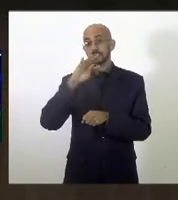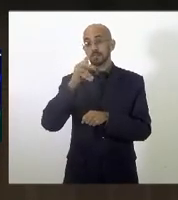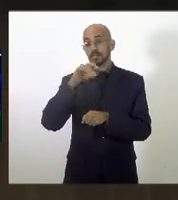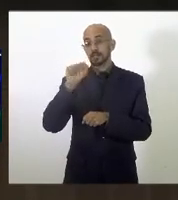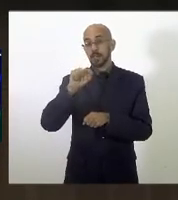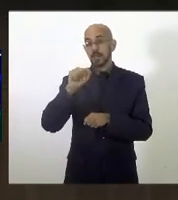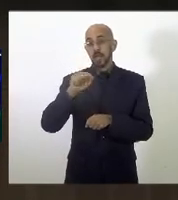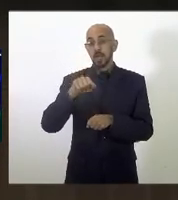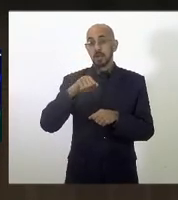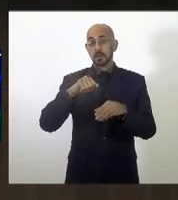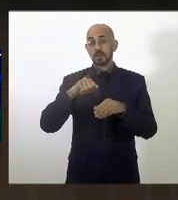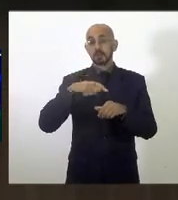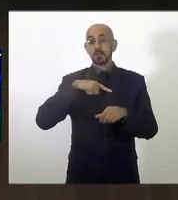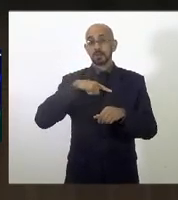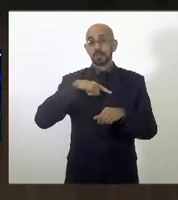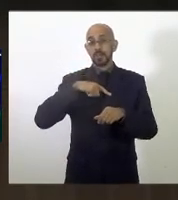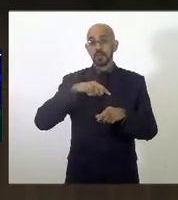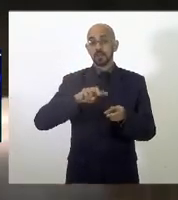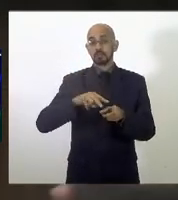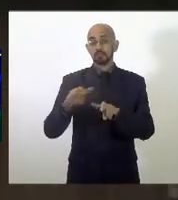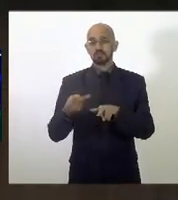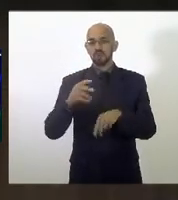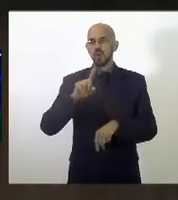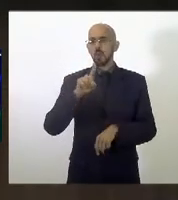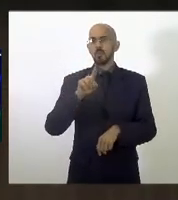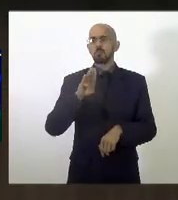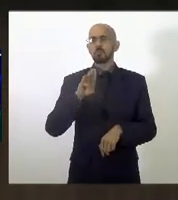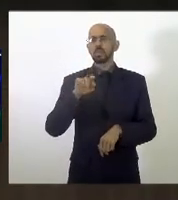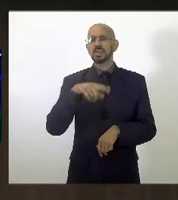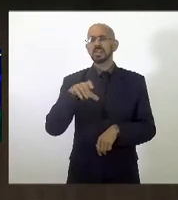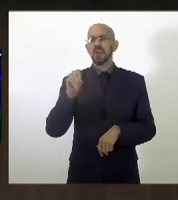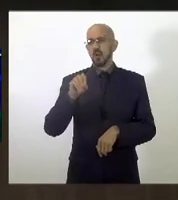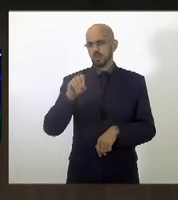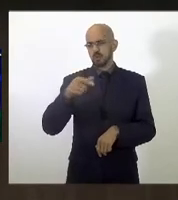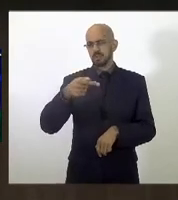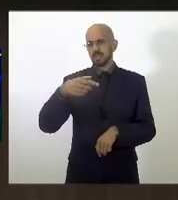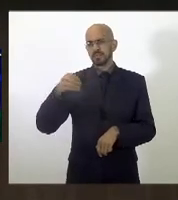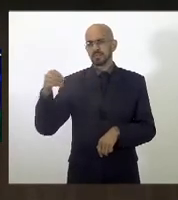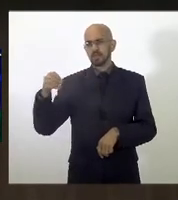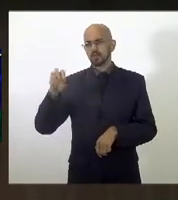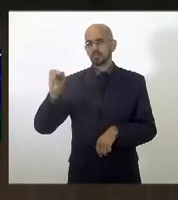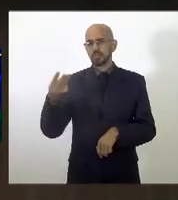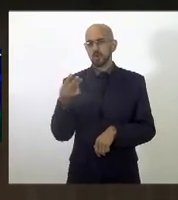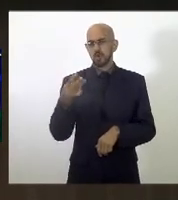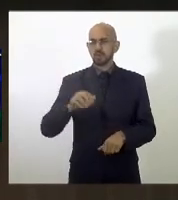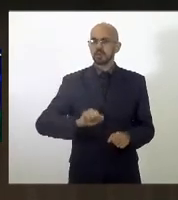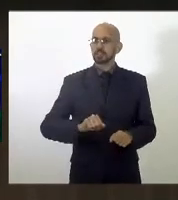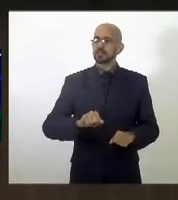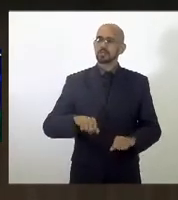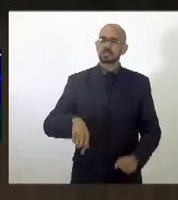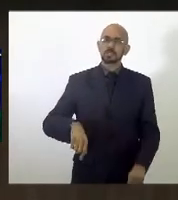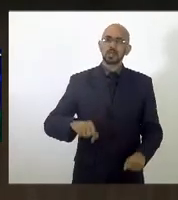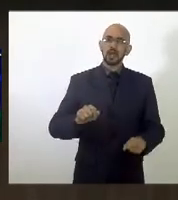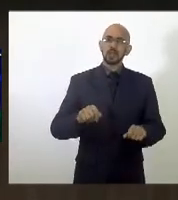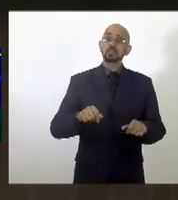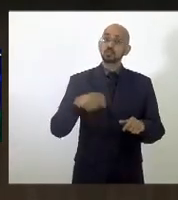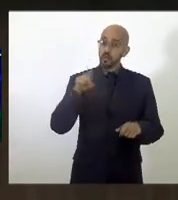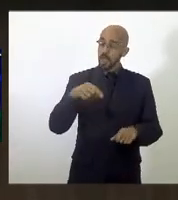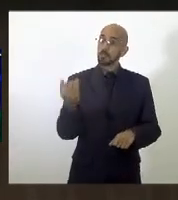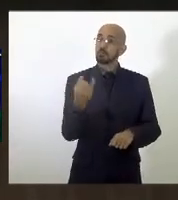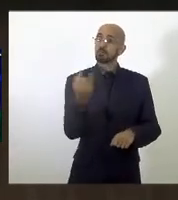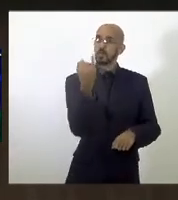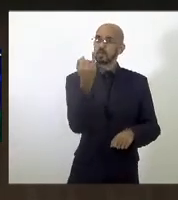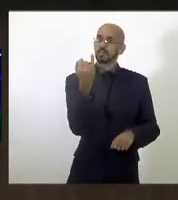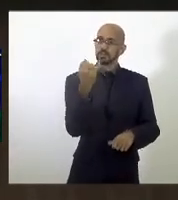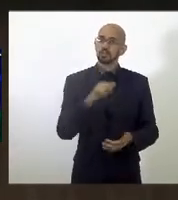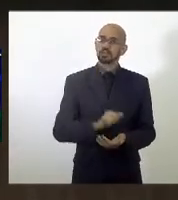e 700 milhões. Rio das Pedras movimenta 1 bilhão e 100 milhões. Isso é de uma grande importância.